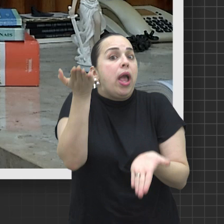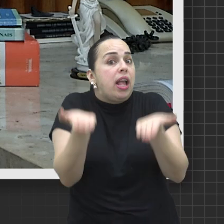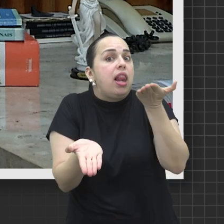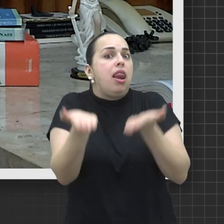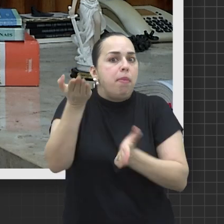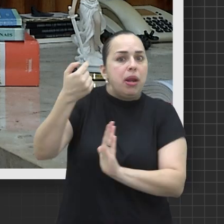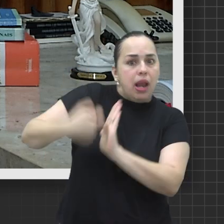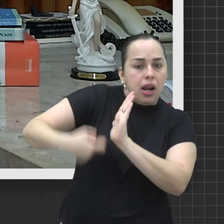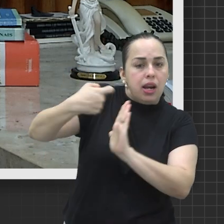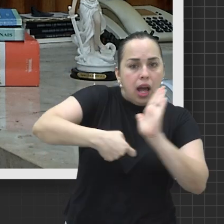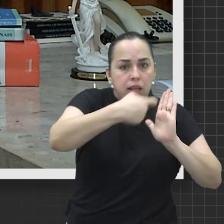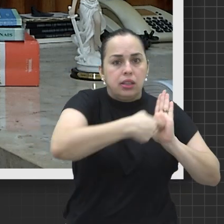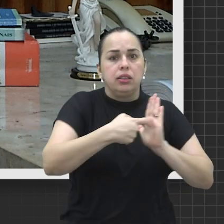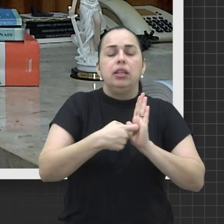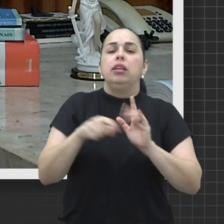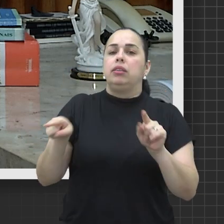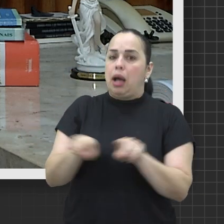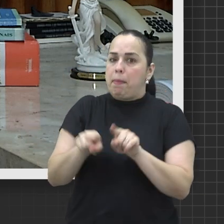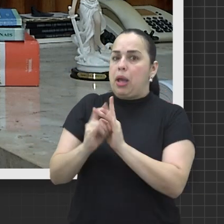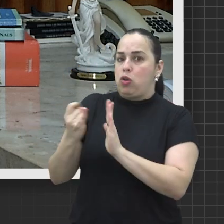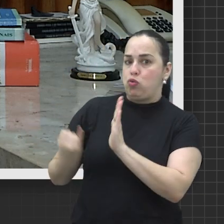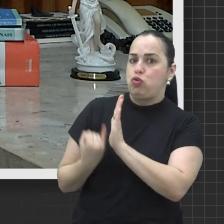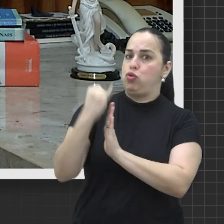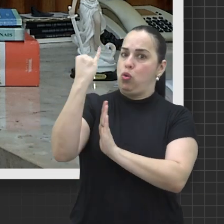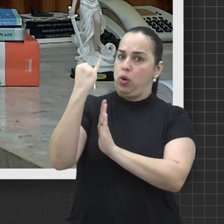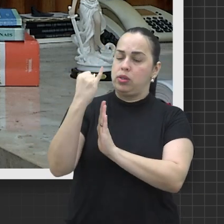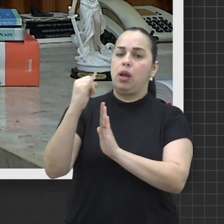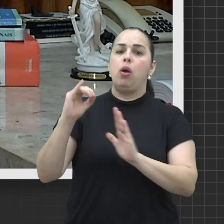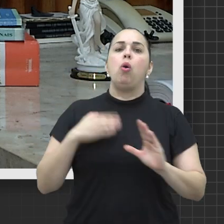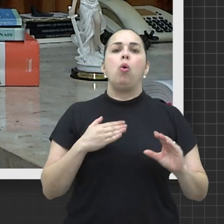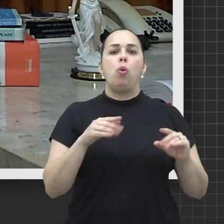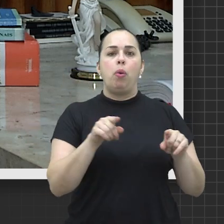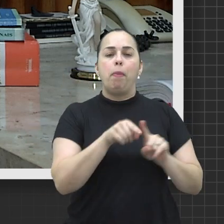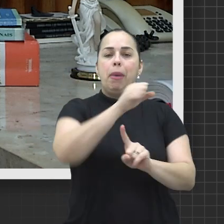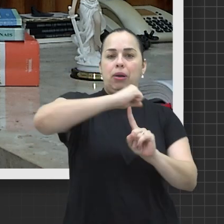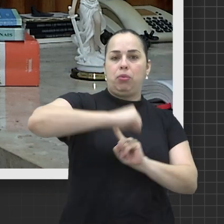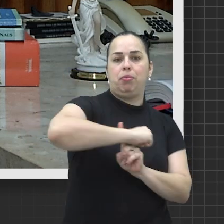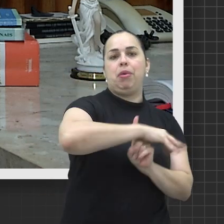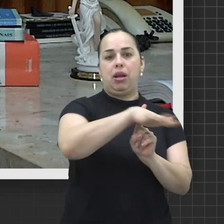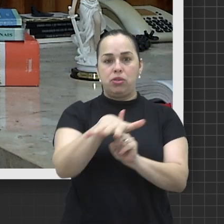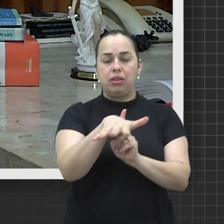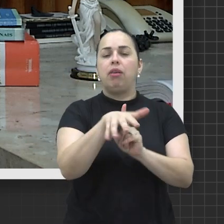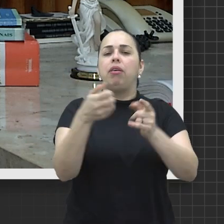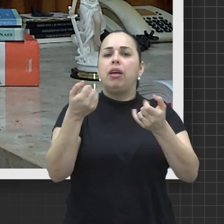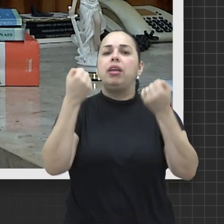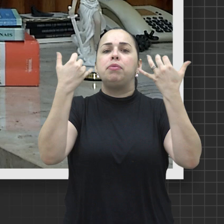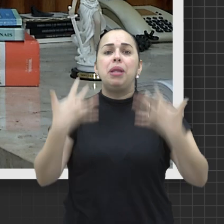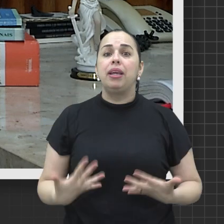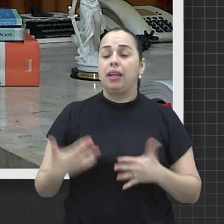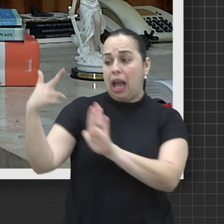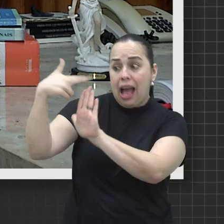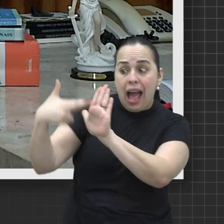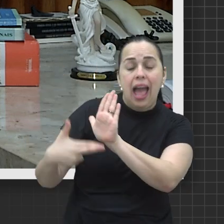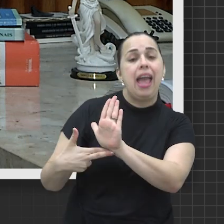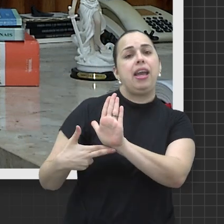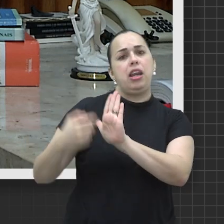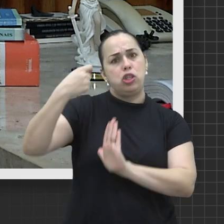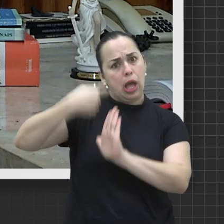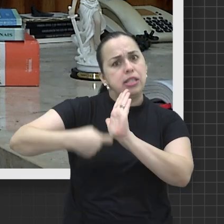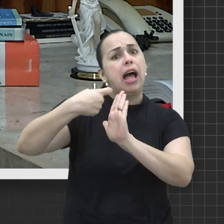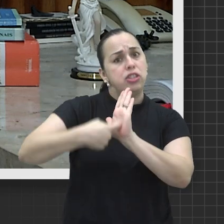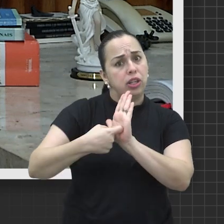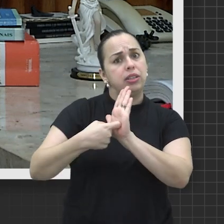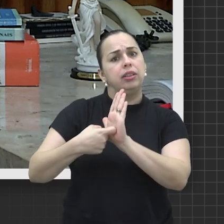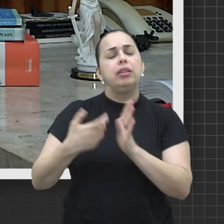mercado. Inclusive, na questão dos juros, existe o Banco Central, ele regulamenta os juros que podem ser praticados